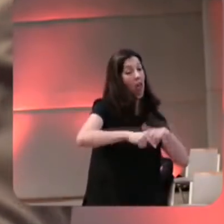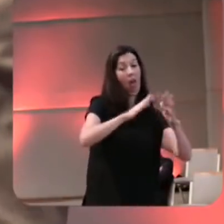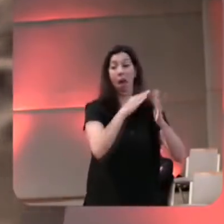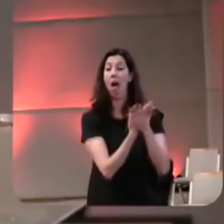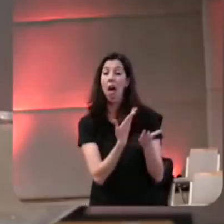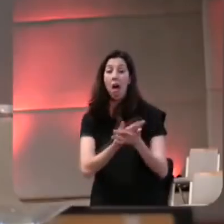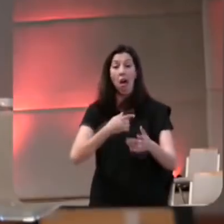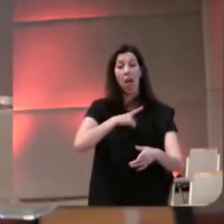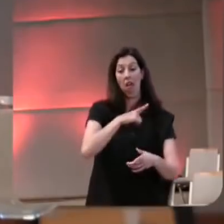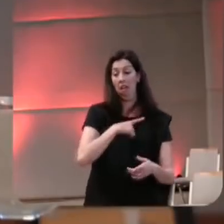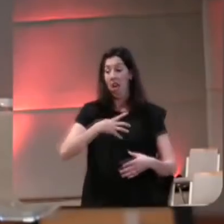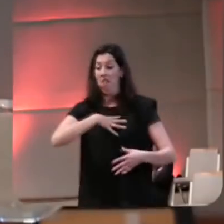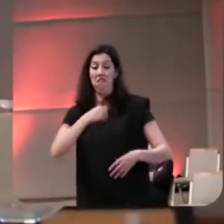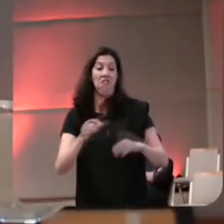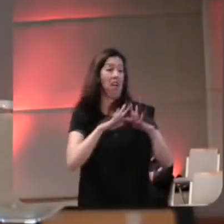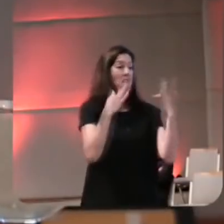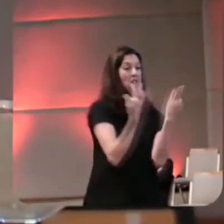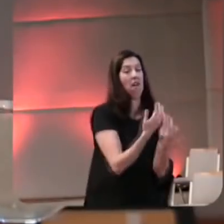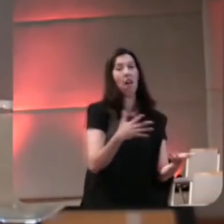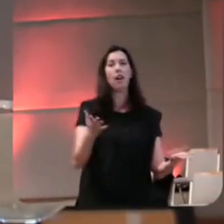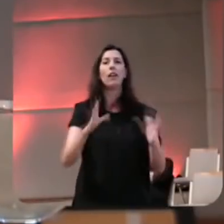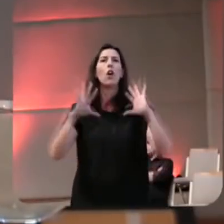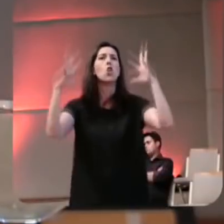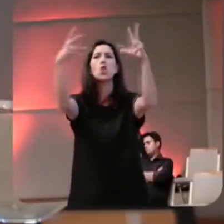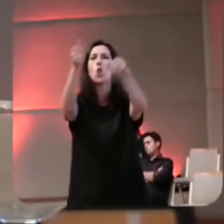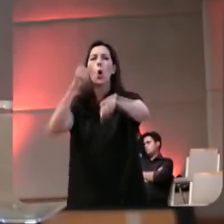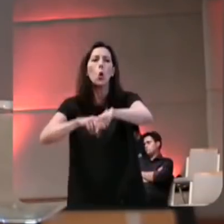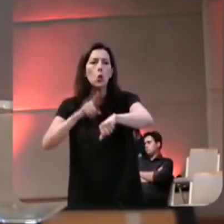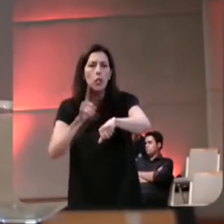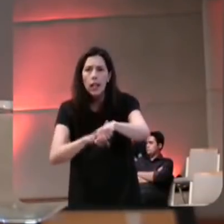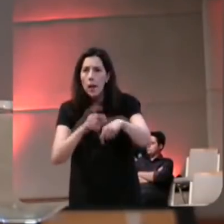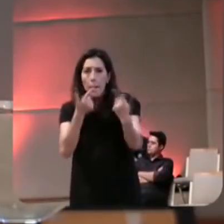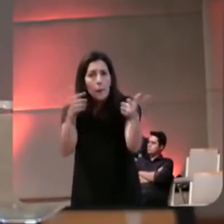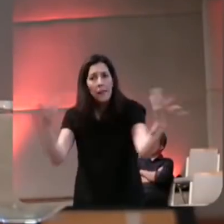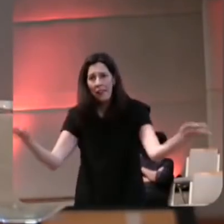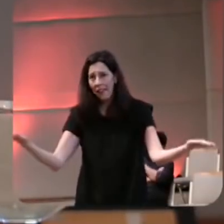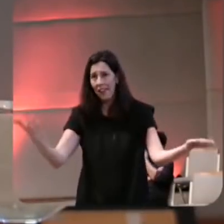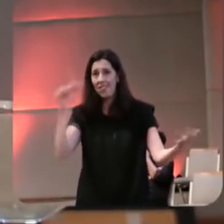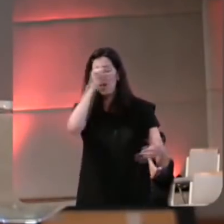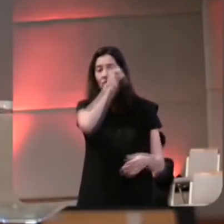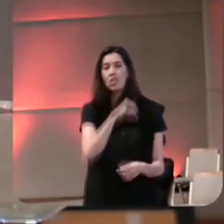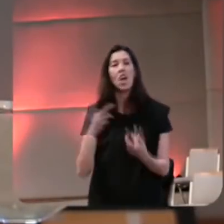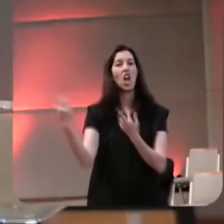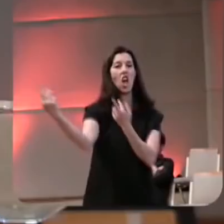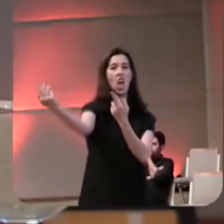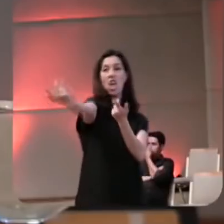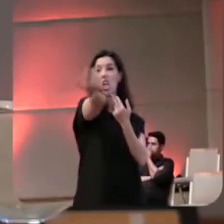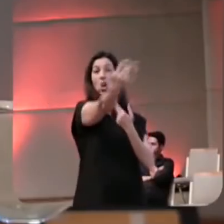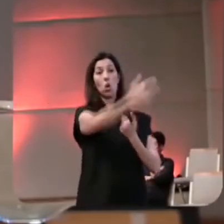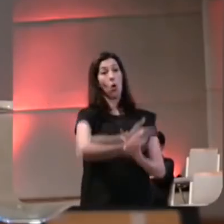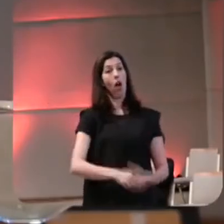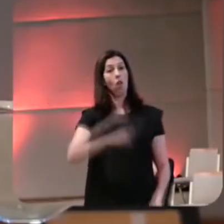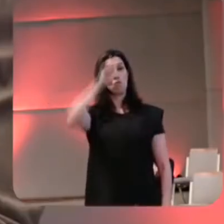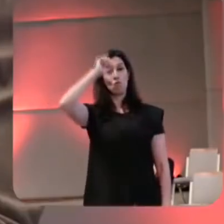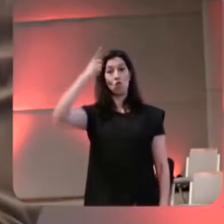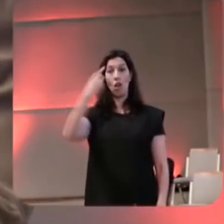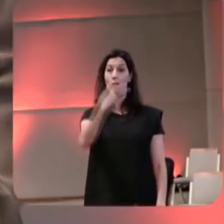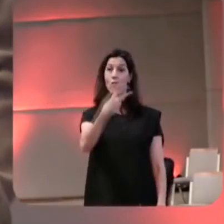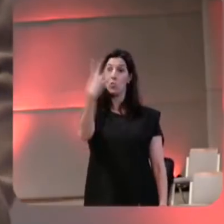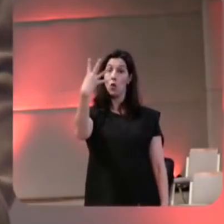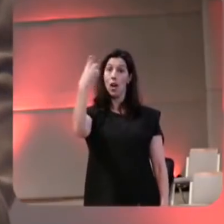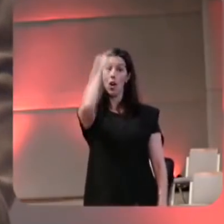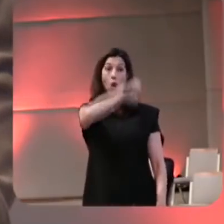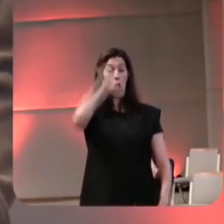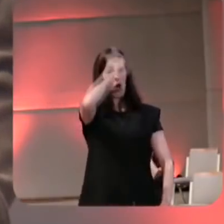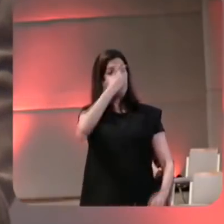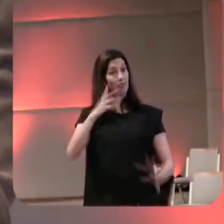quem é que não tem tempo aqui? Todo mundo vai dizer que não tem tempo, mas o tempo que a gente tem é igualzinho, 24 horas para cada um.